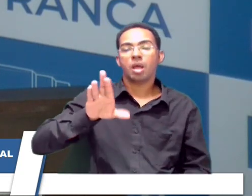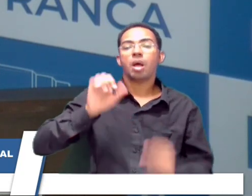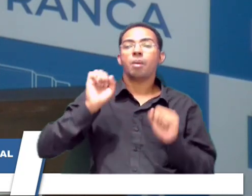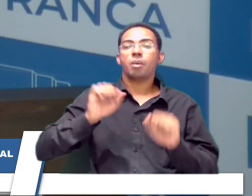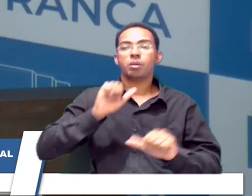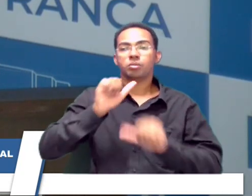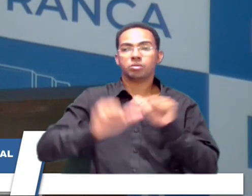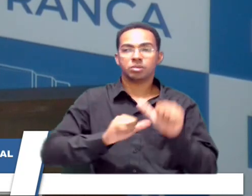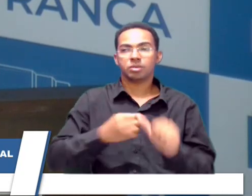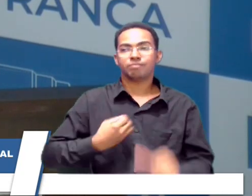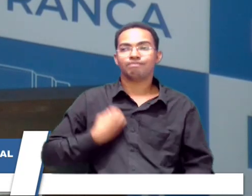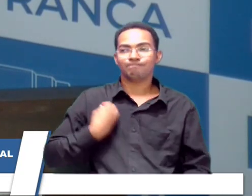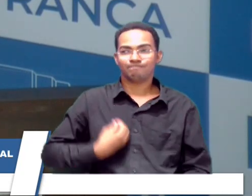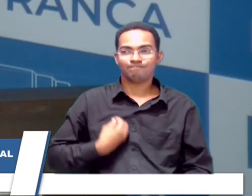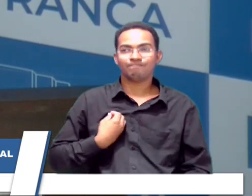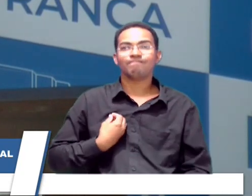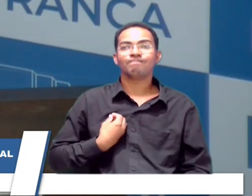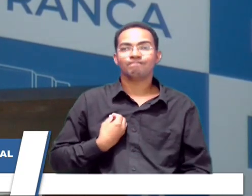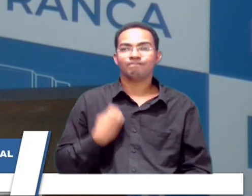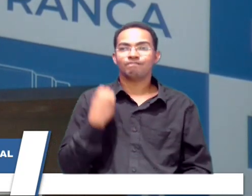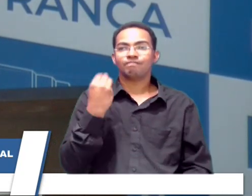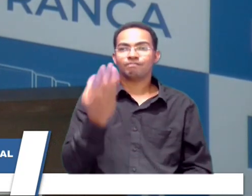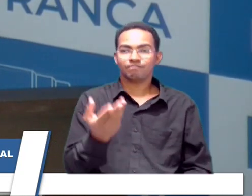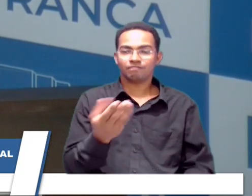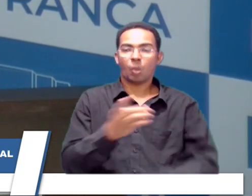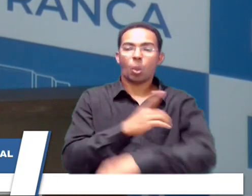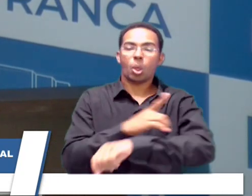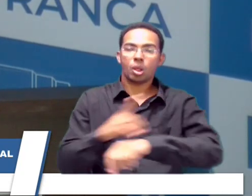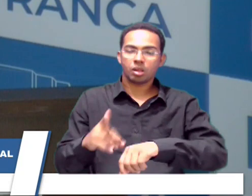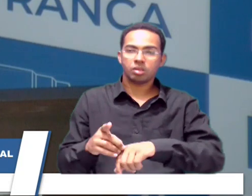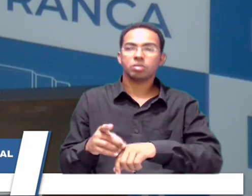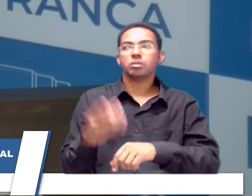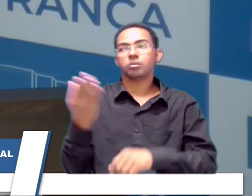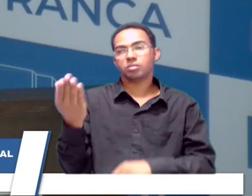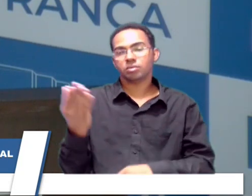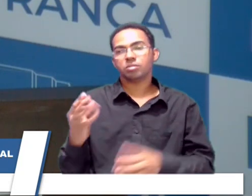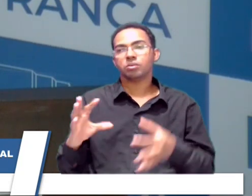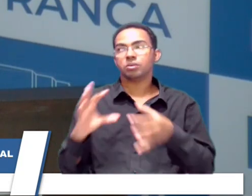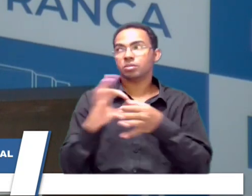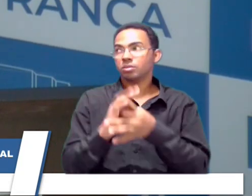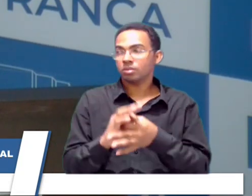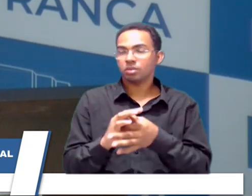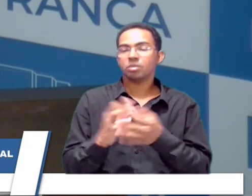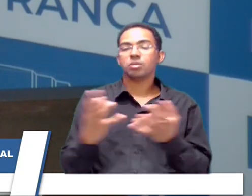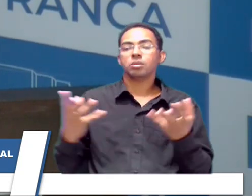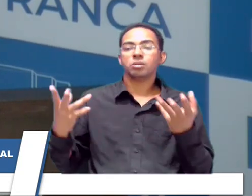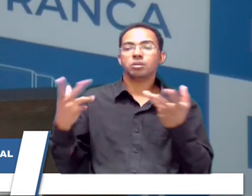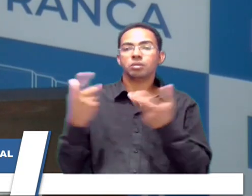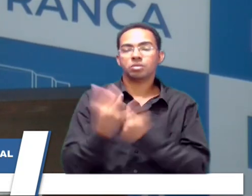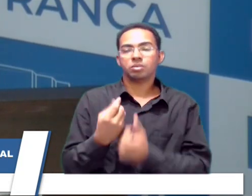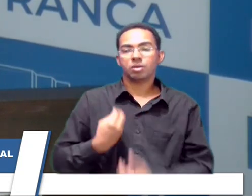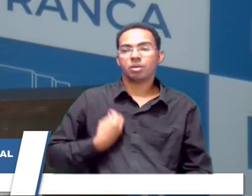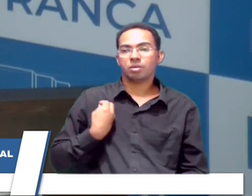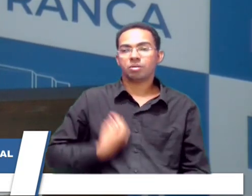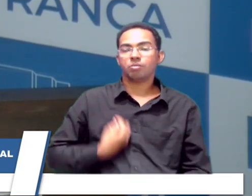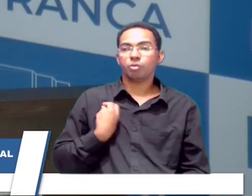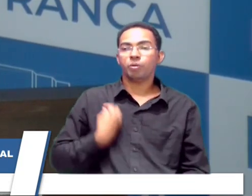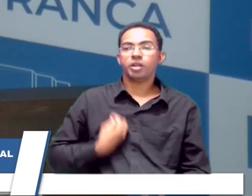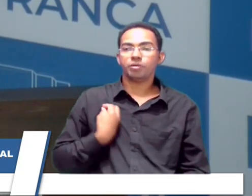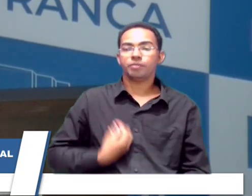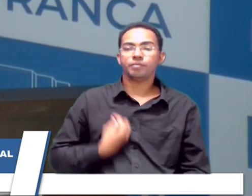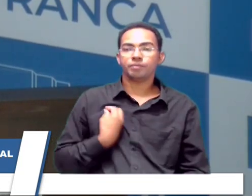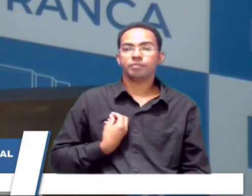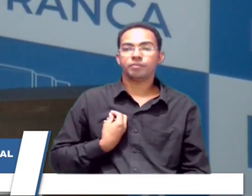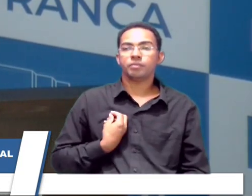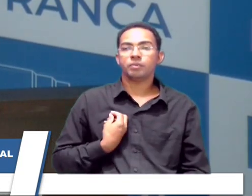vidas, né? Então, forneci aí dignidade, como o Euclides colocou, qualidade de vida e saúde, não só